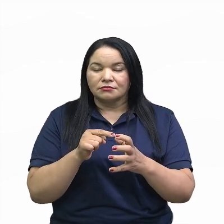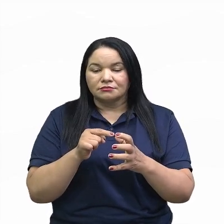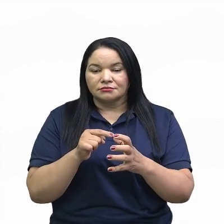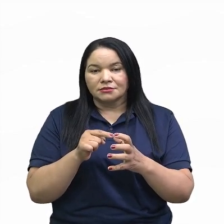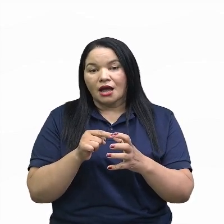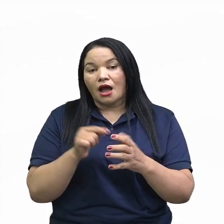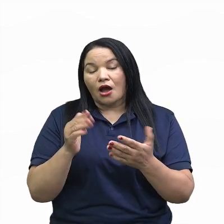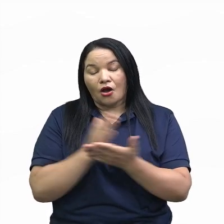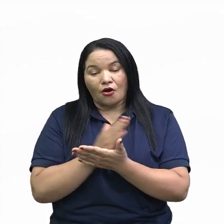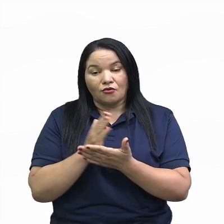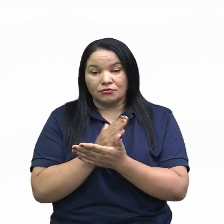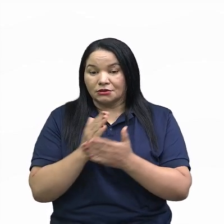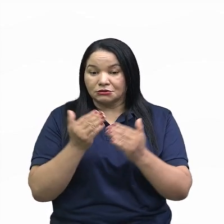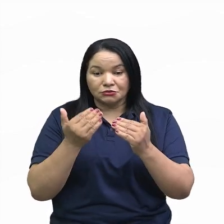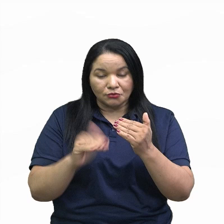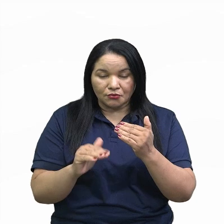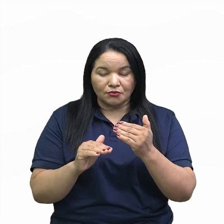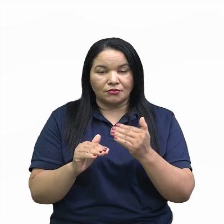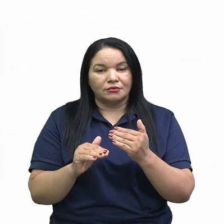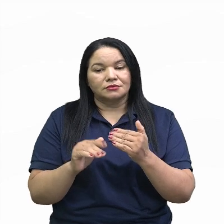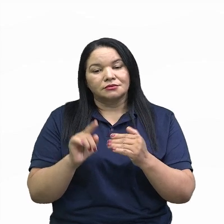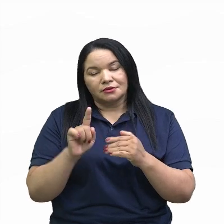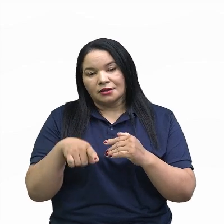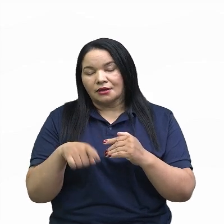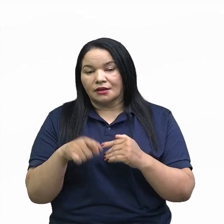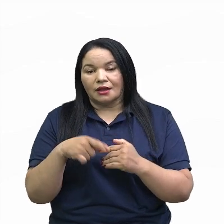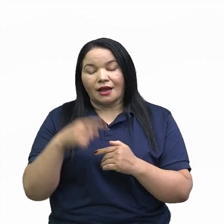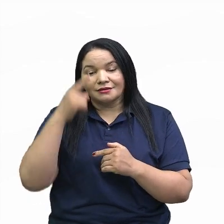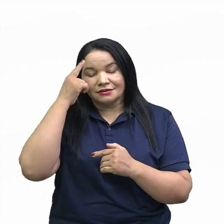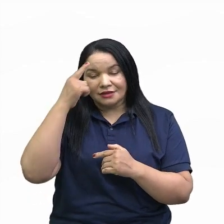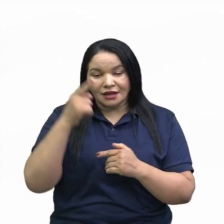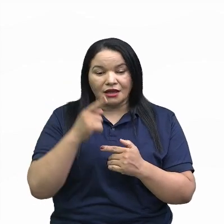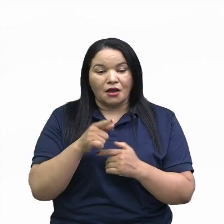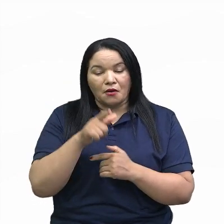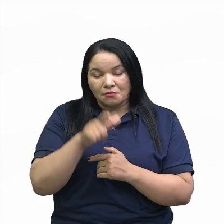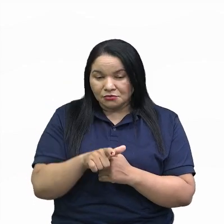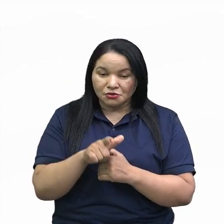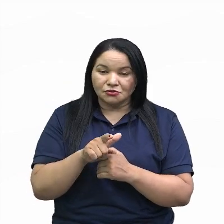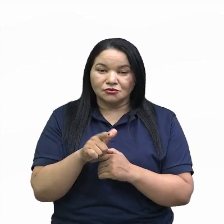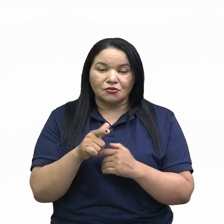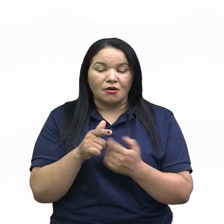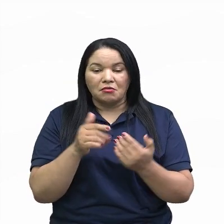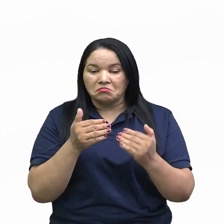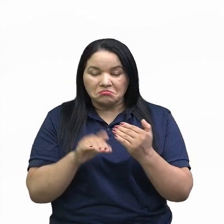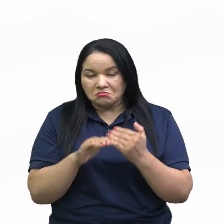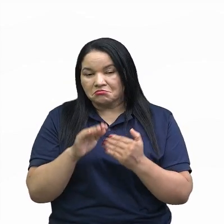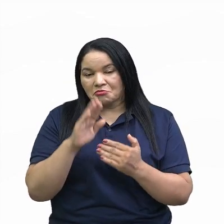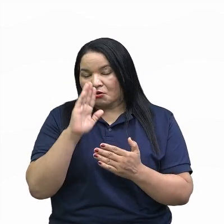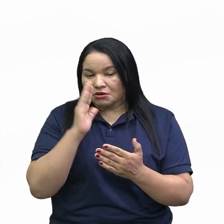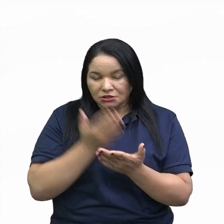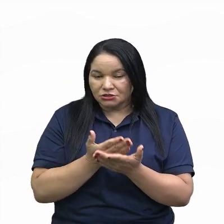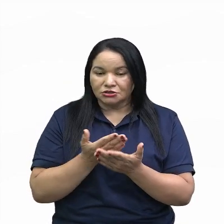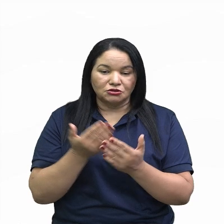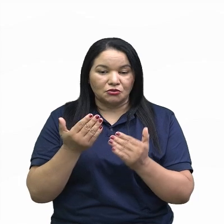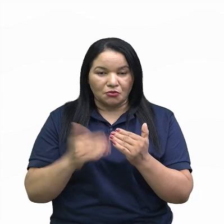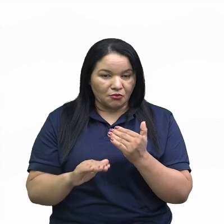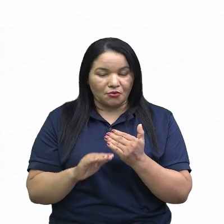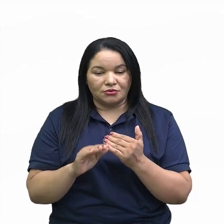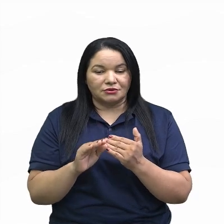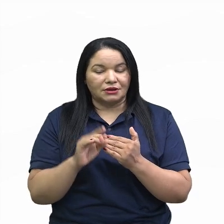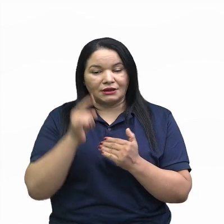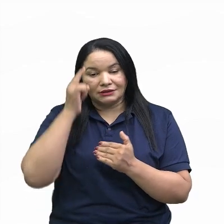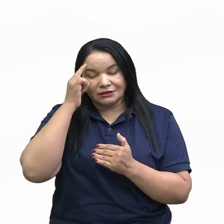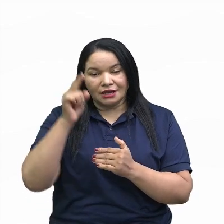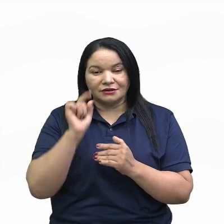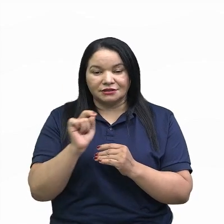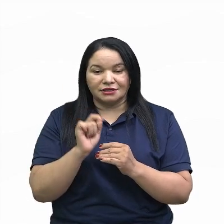ideia de que a Terra é redonda é refutada. Alguém nega, alguém não acredita, não concorda com essa ideia de que a